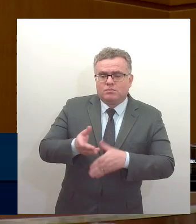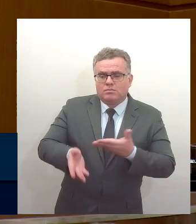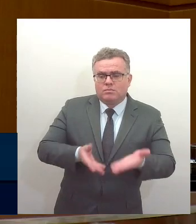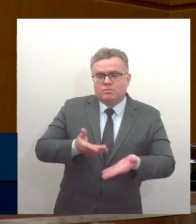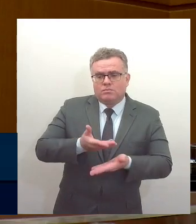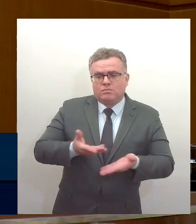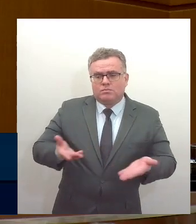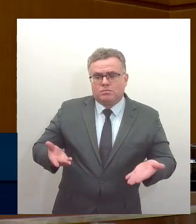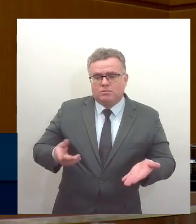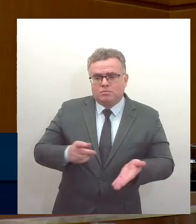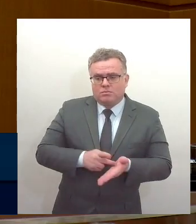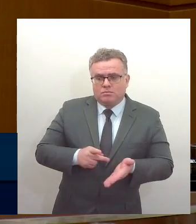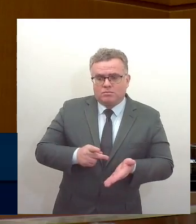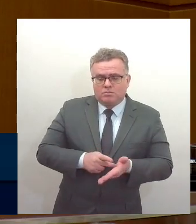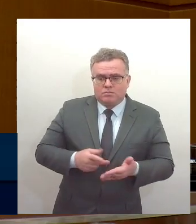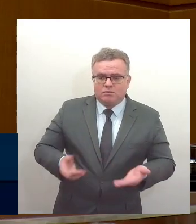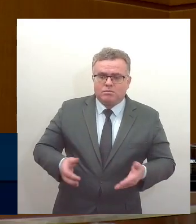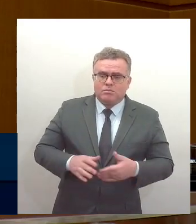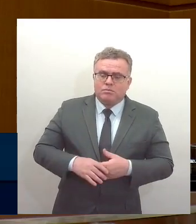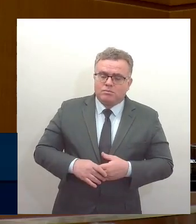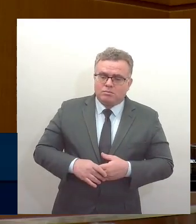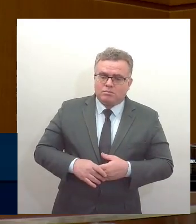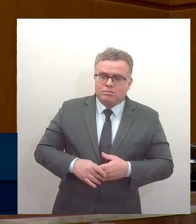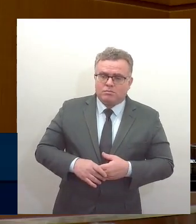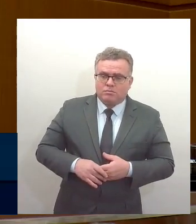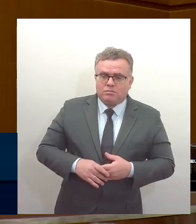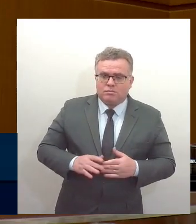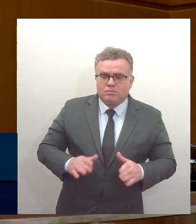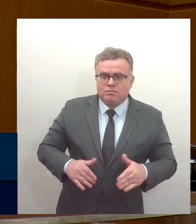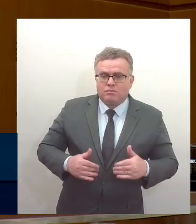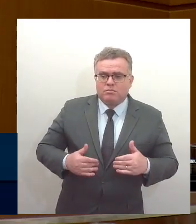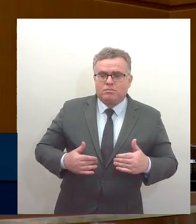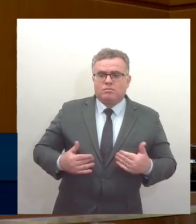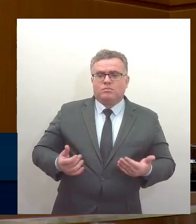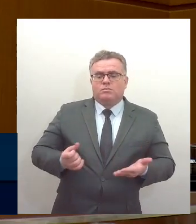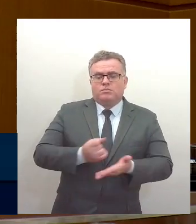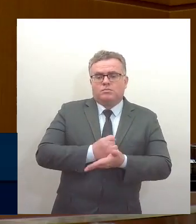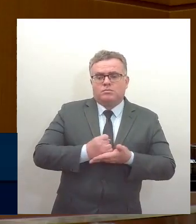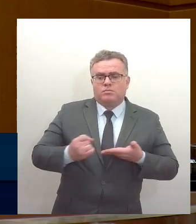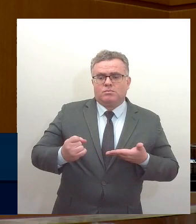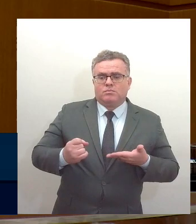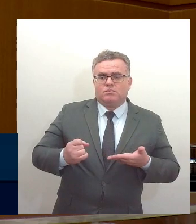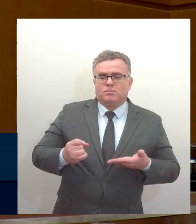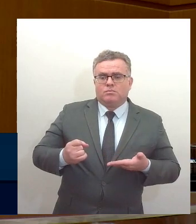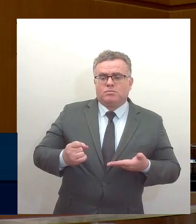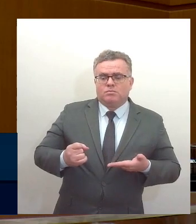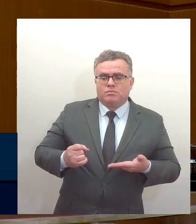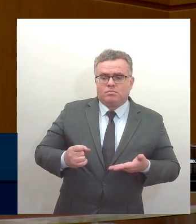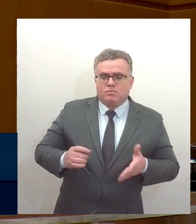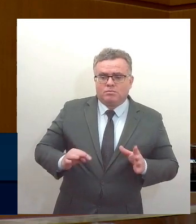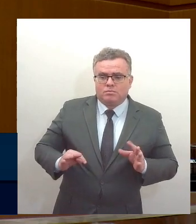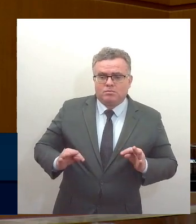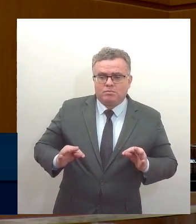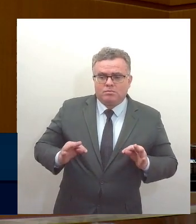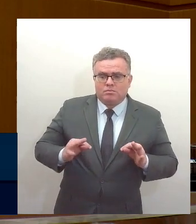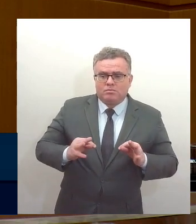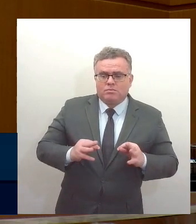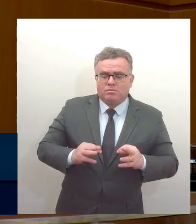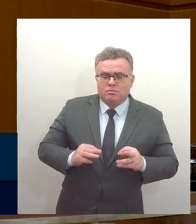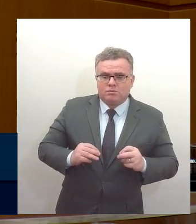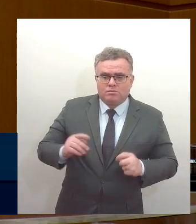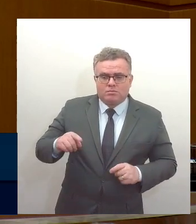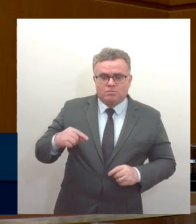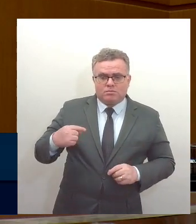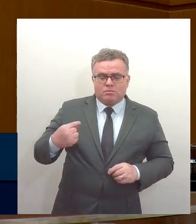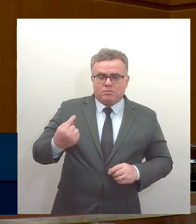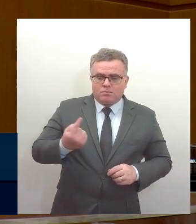E eu acho que já está passado da hora de todos nós descer do palanque. Infelizmente, essa é uma pauta que a